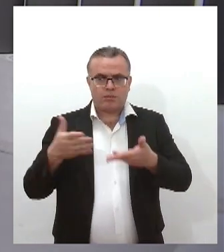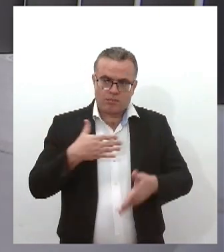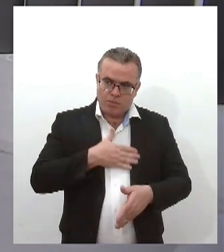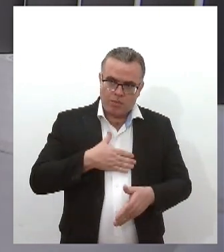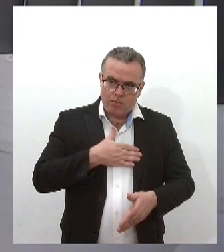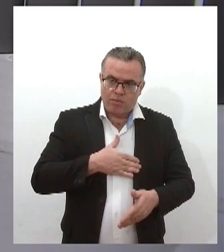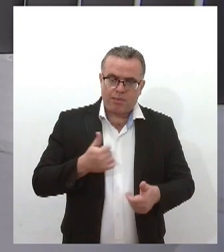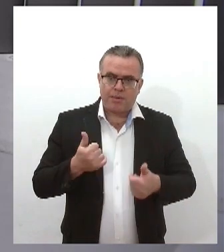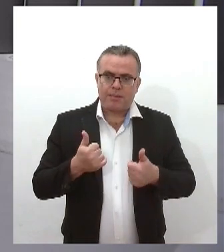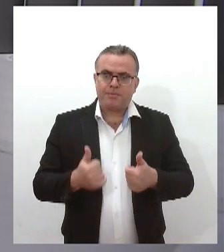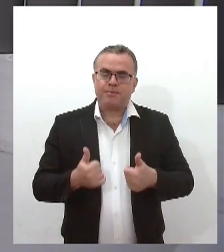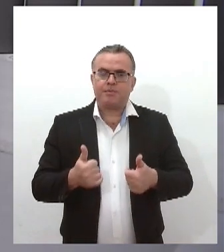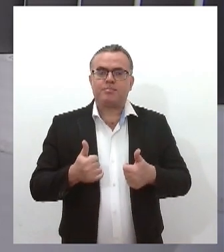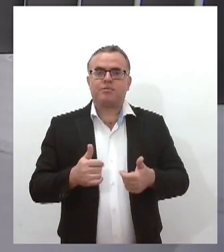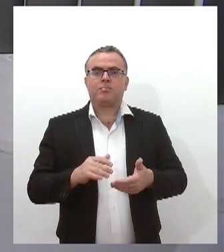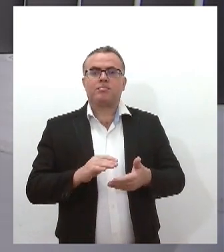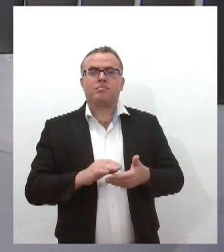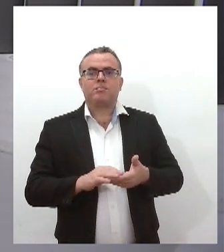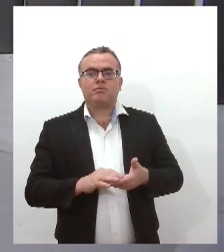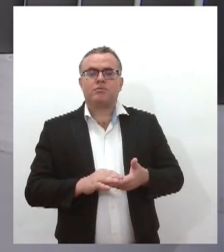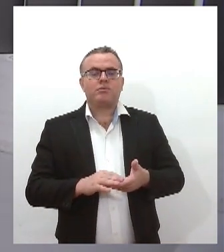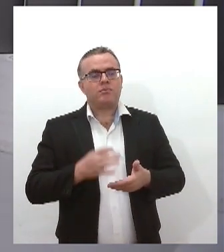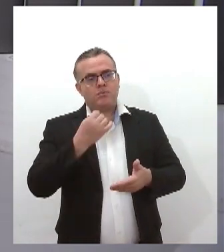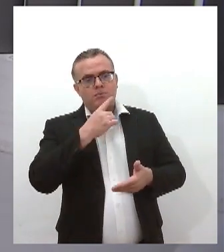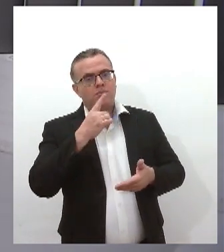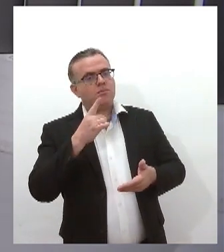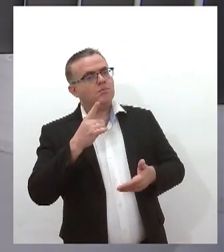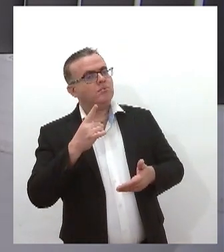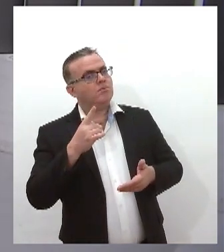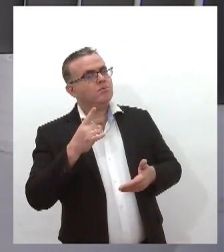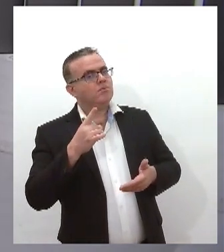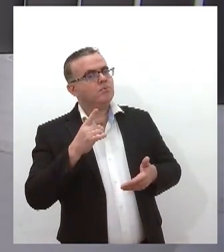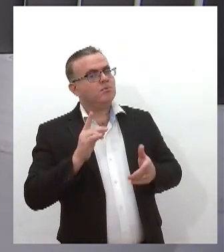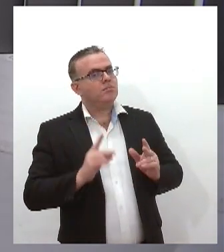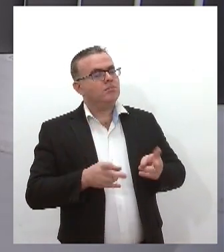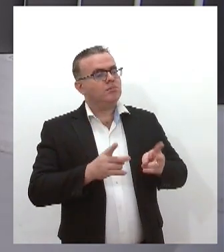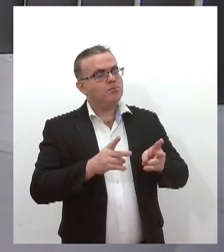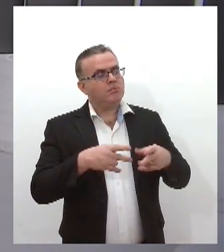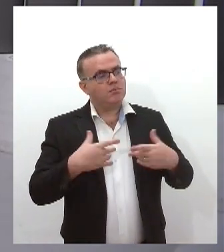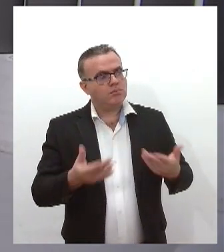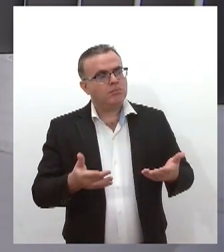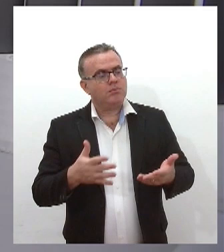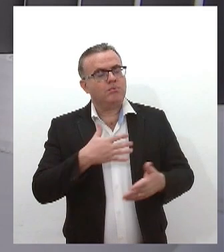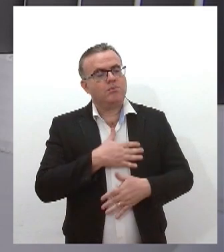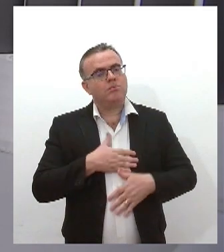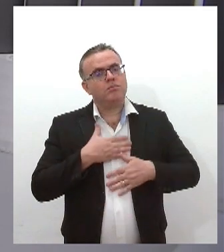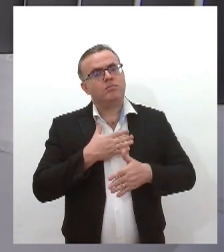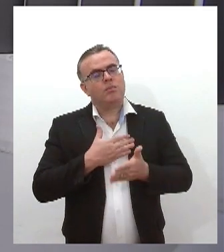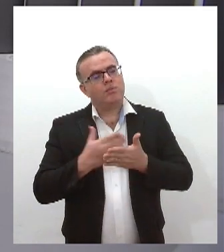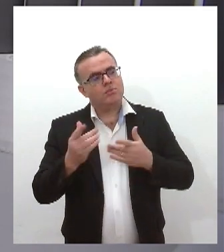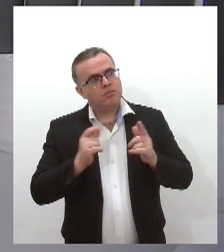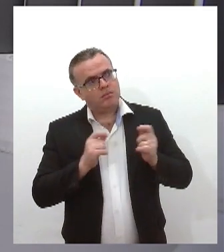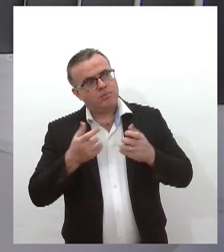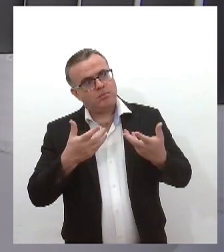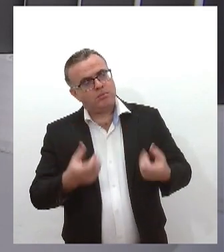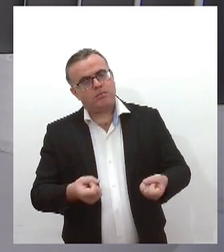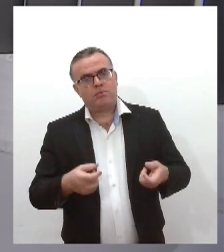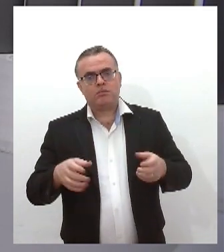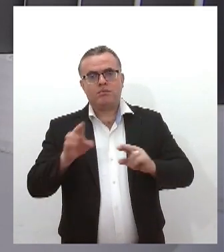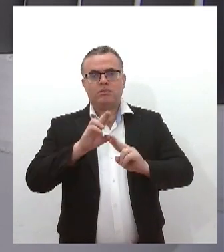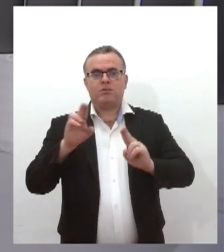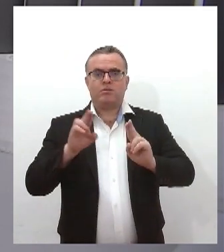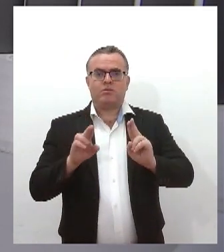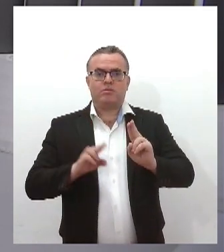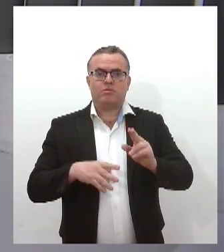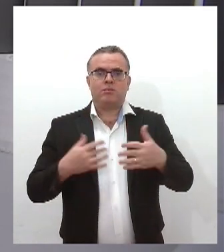da Lese. Bom dia. Muito feliz em poder começar o dia concedendo essa entrevista a vocês. A UNALE, sou suspeito de falar pelo carinho que